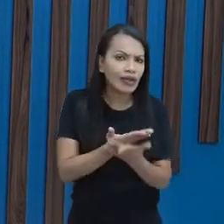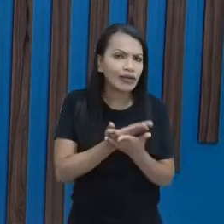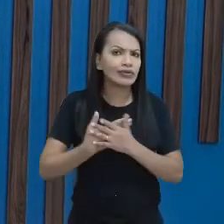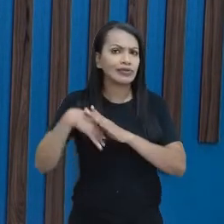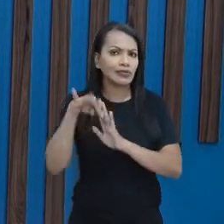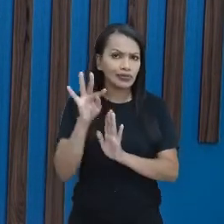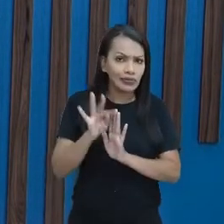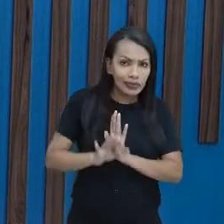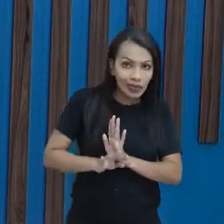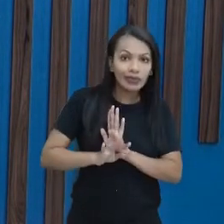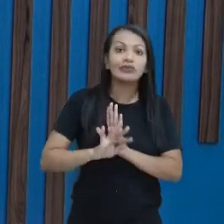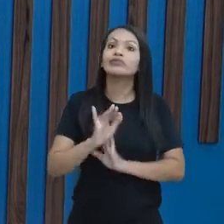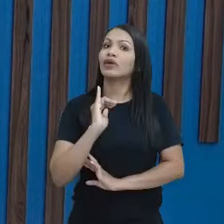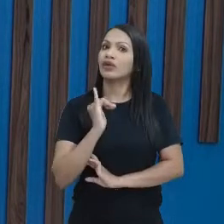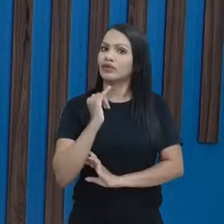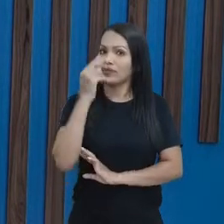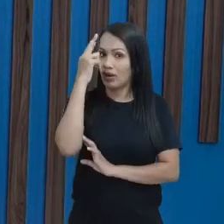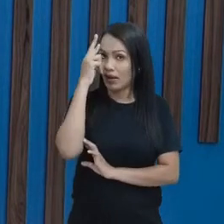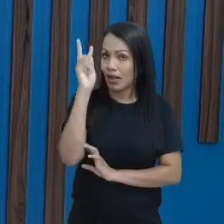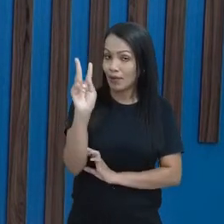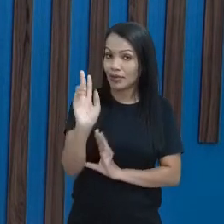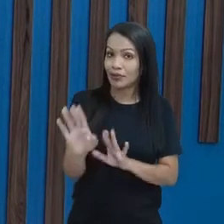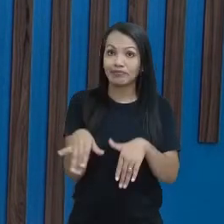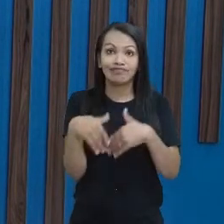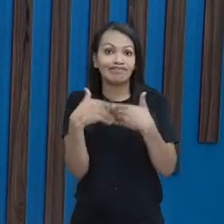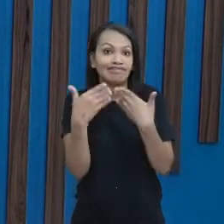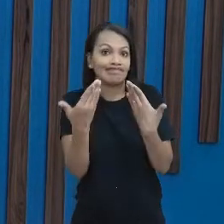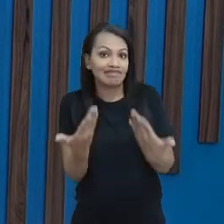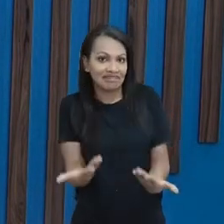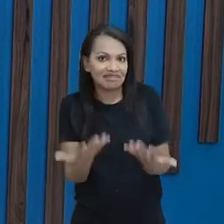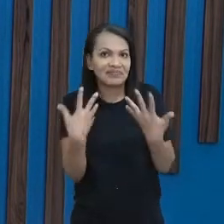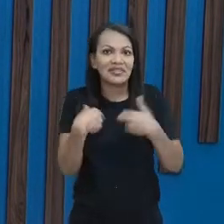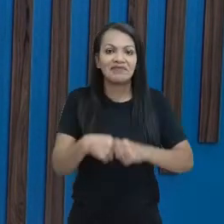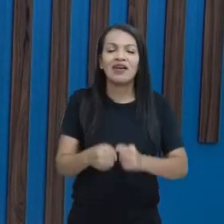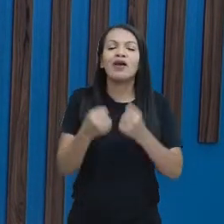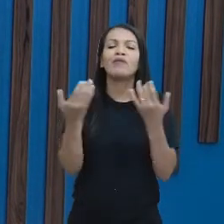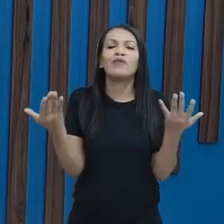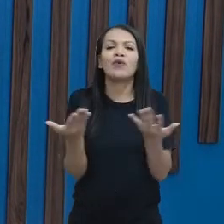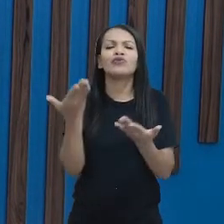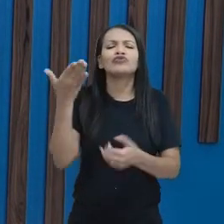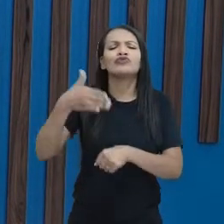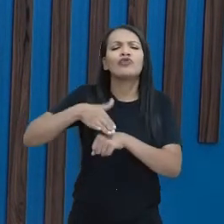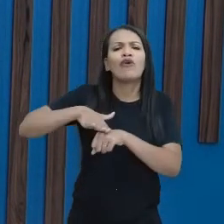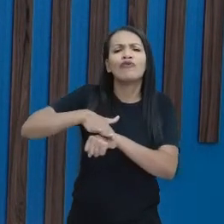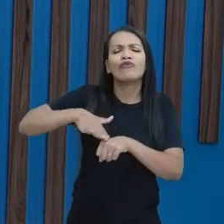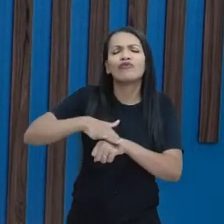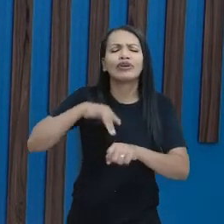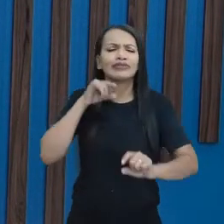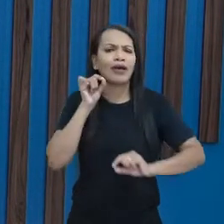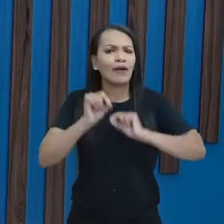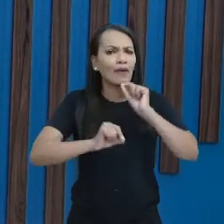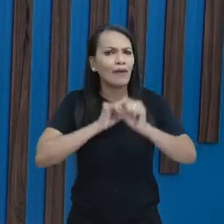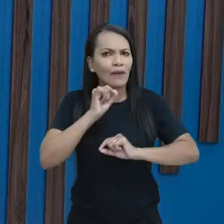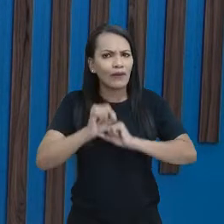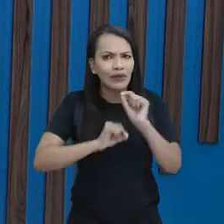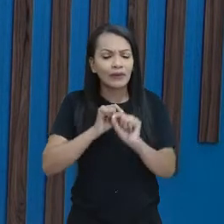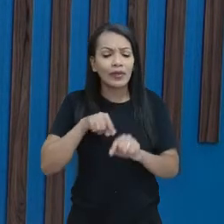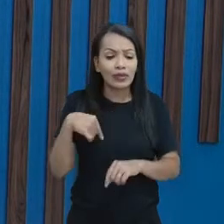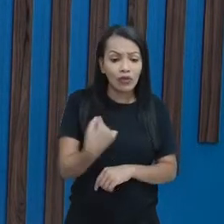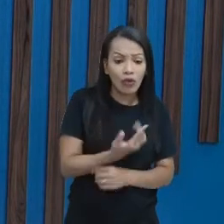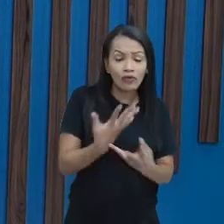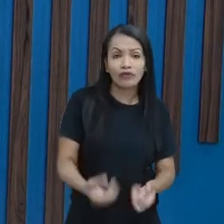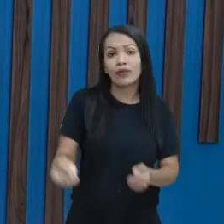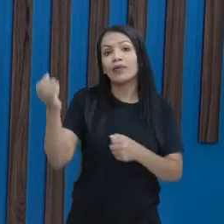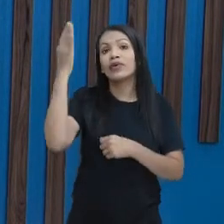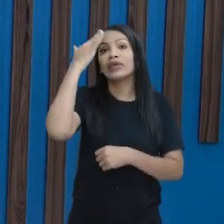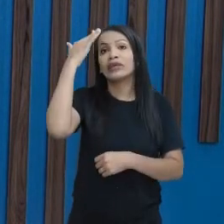textos narrativos, lembram? Então, a gente hoje vai conversar um pouquinho mais. Nós vamos